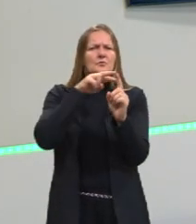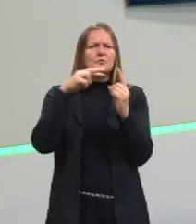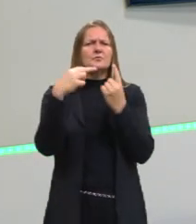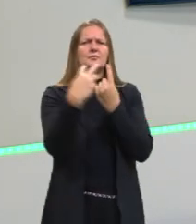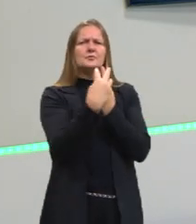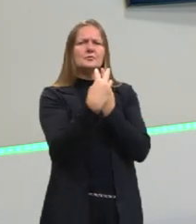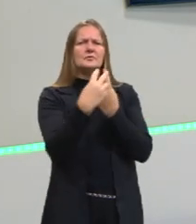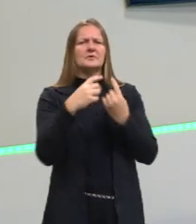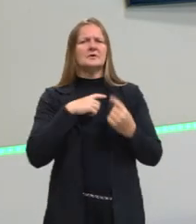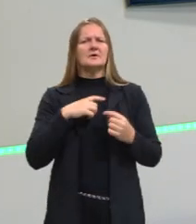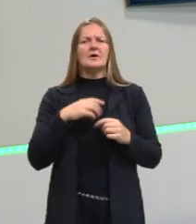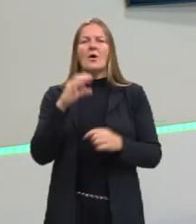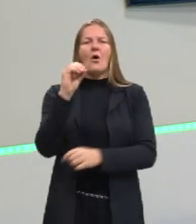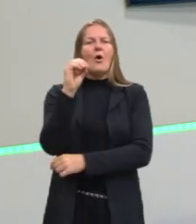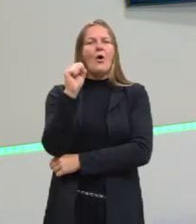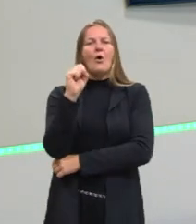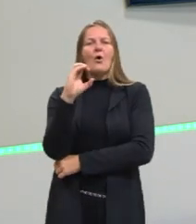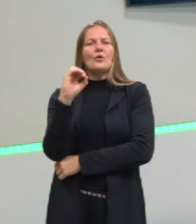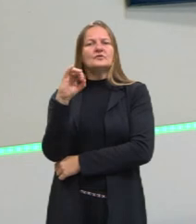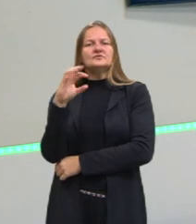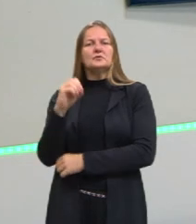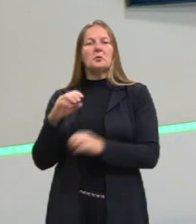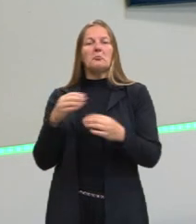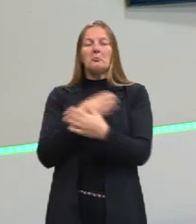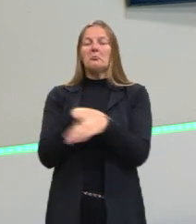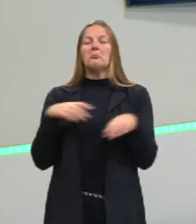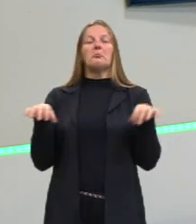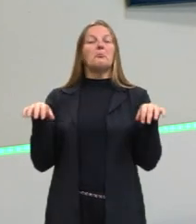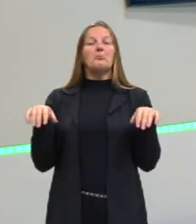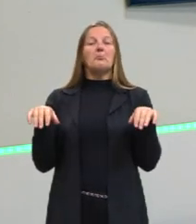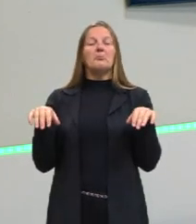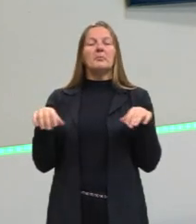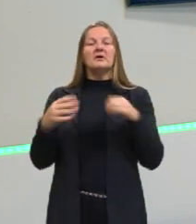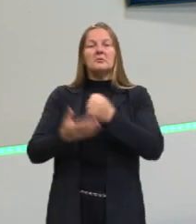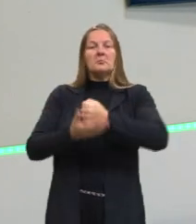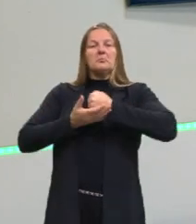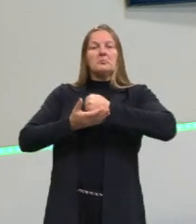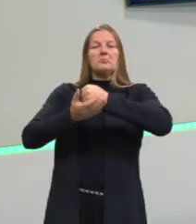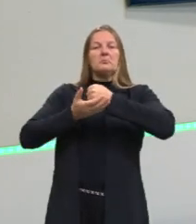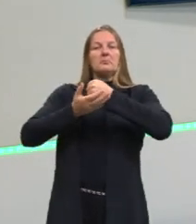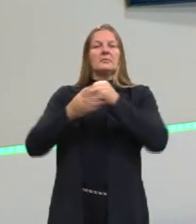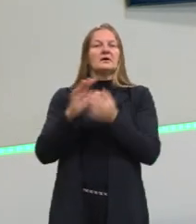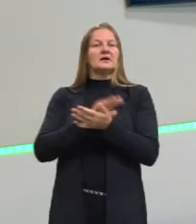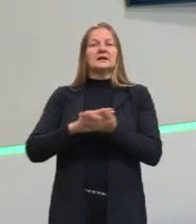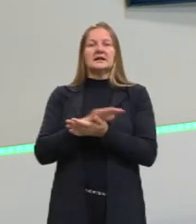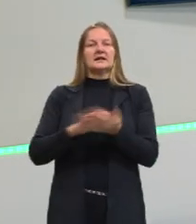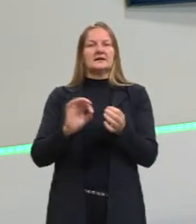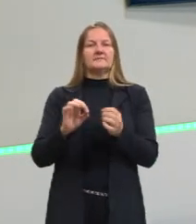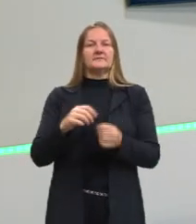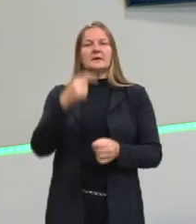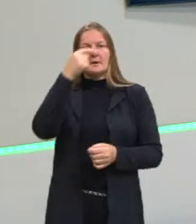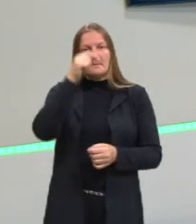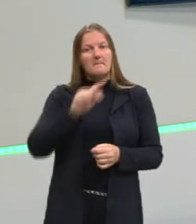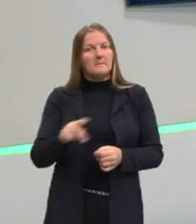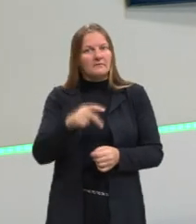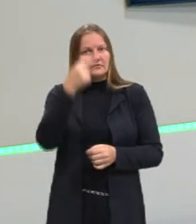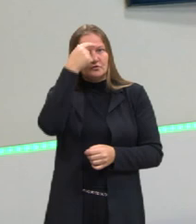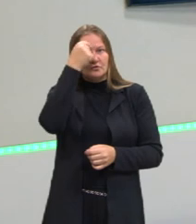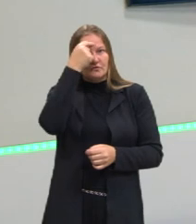muito mal nesse ócio ele se sentia muito mal alguém que o sustentasse Ele é professor universitário